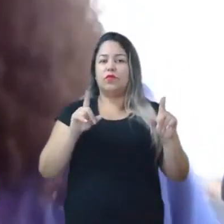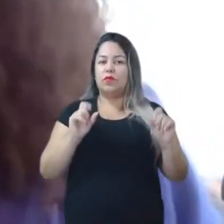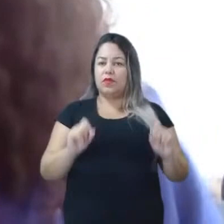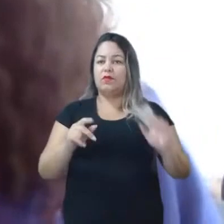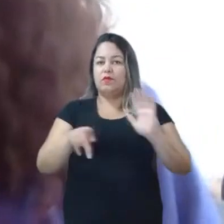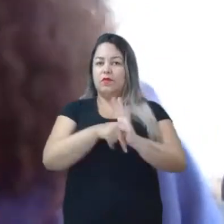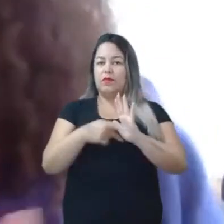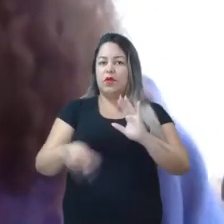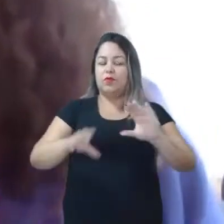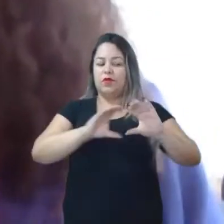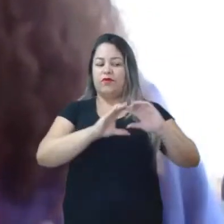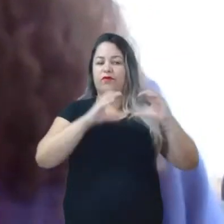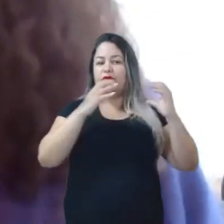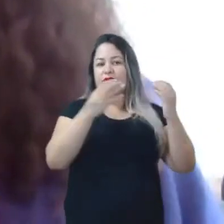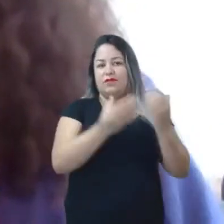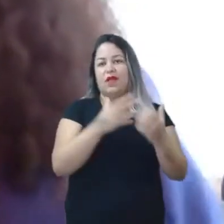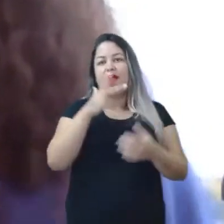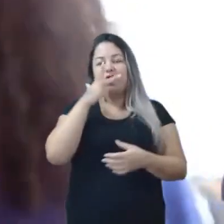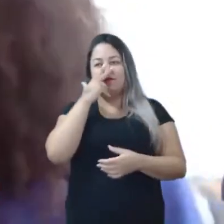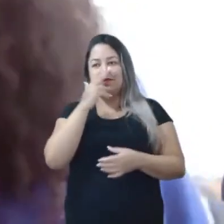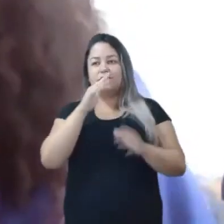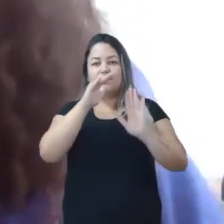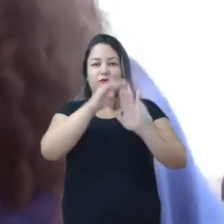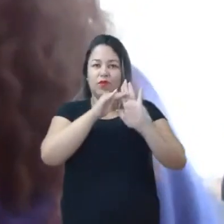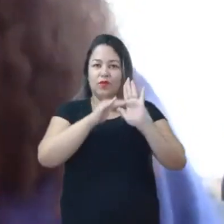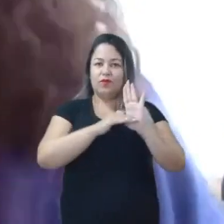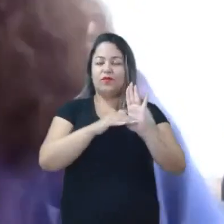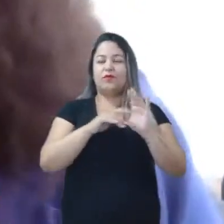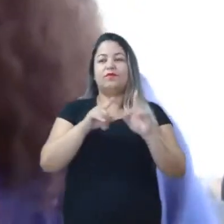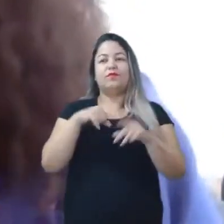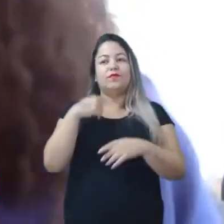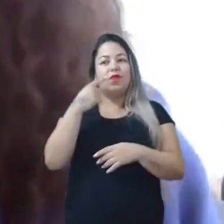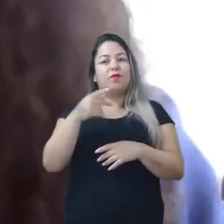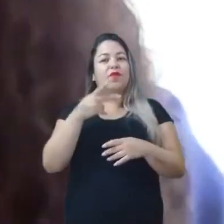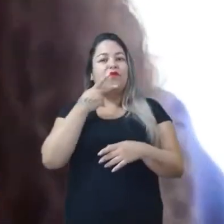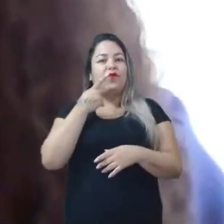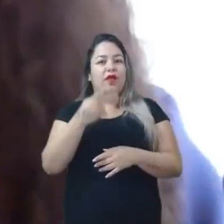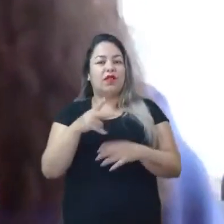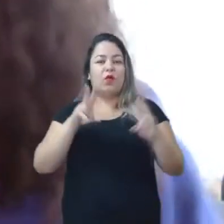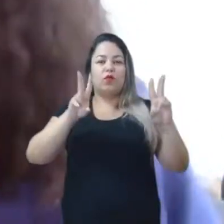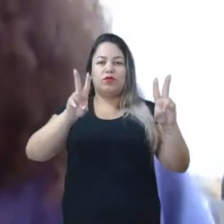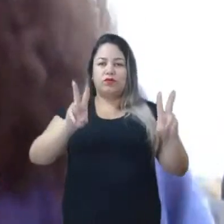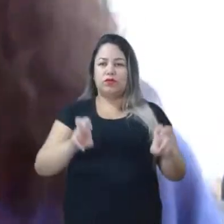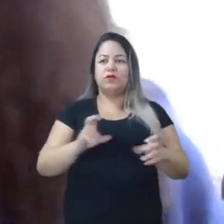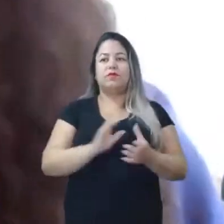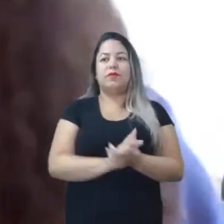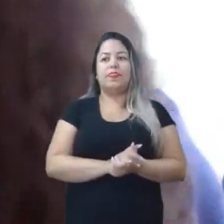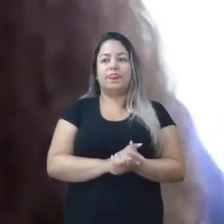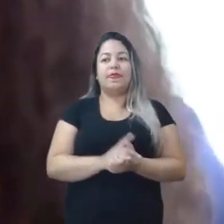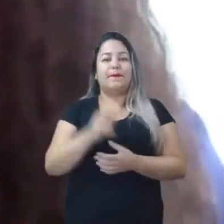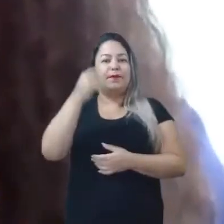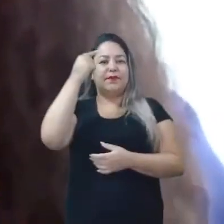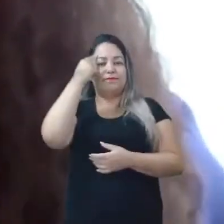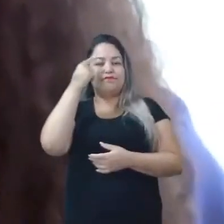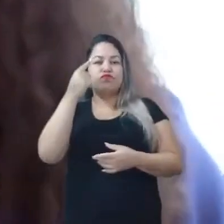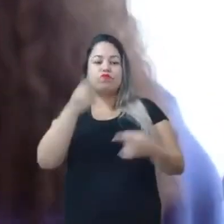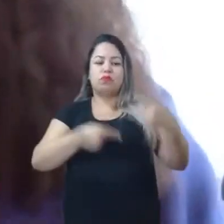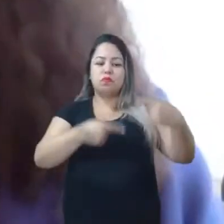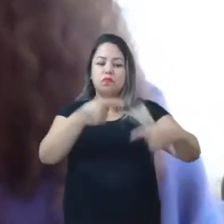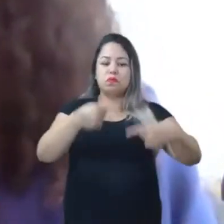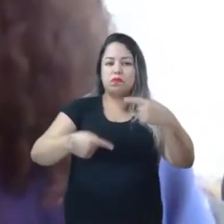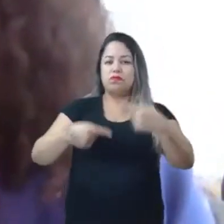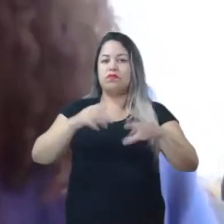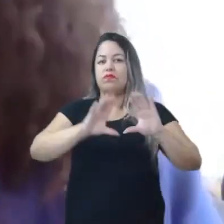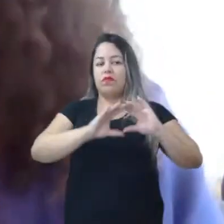própria conferência. Acho que é uma pauta para um próximo programa, para a gente falar sobre o tema, o que a gente está pensando para discutir sobre a